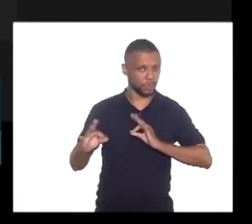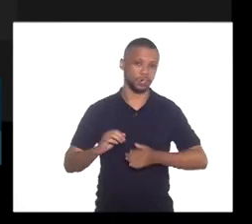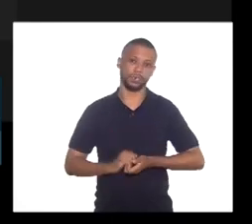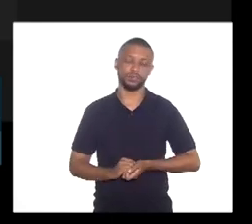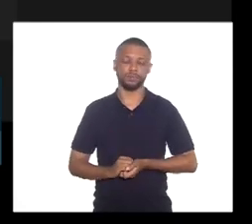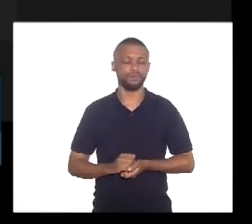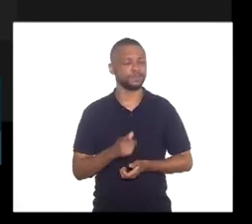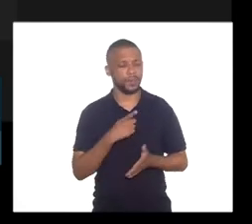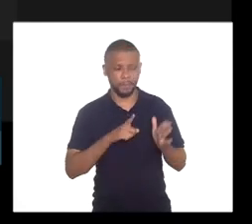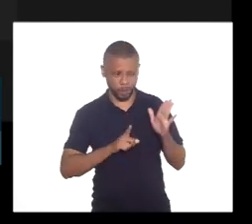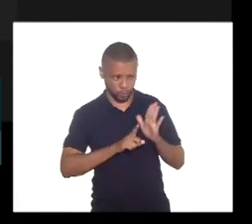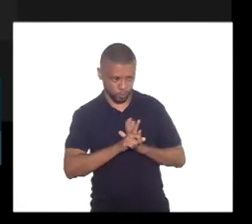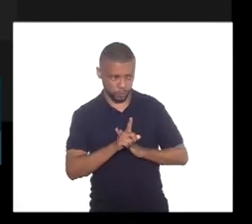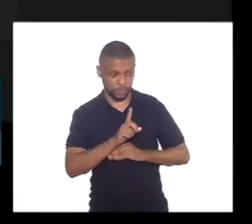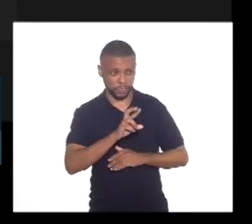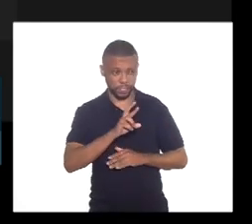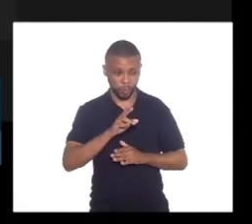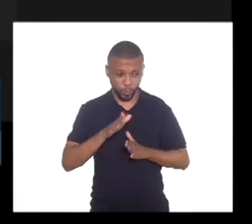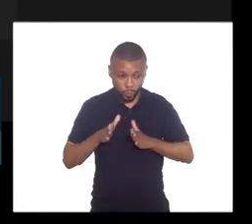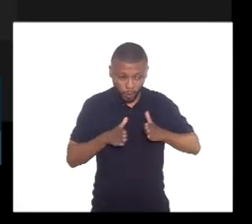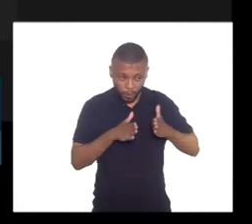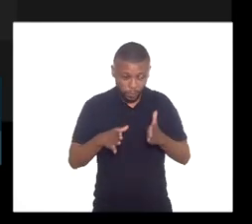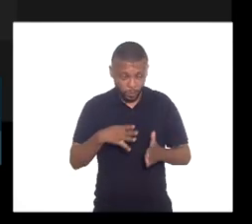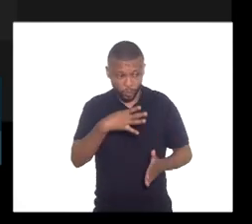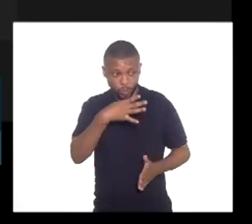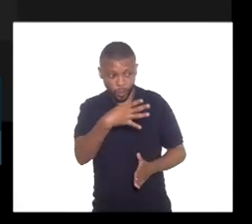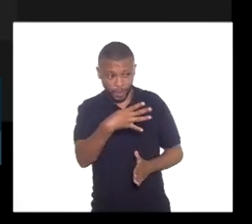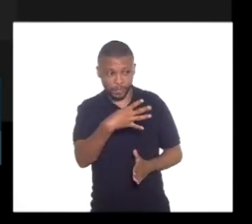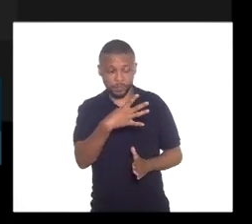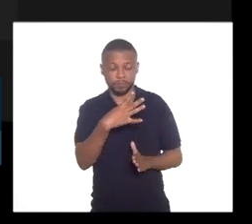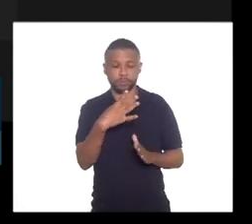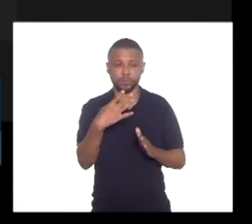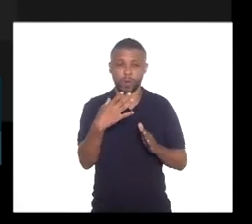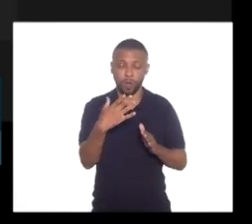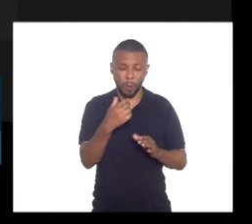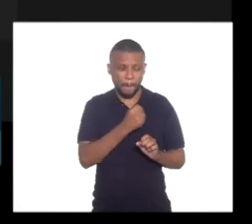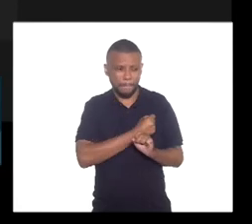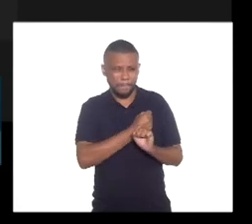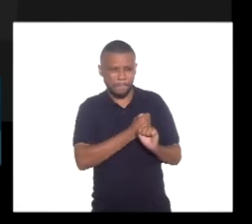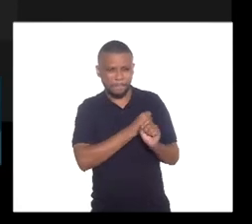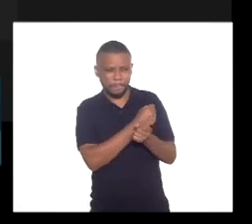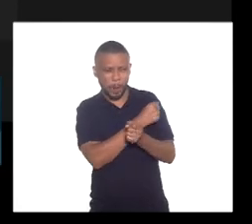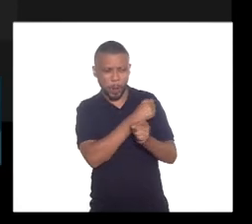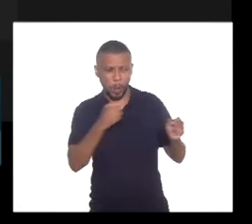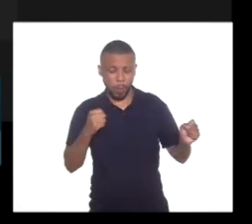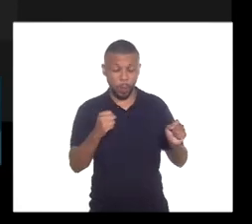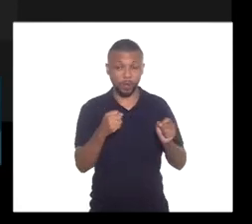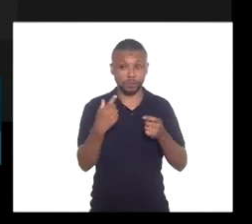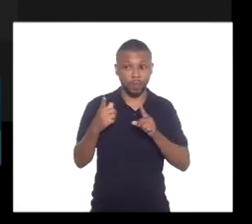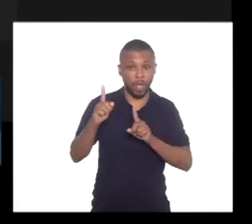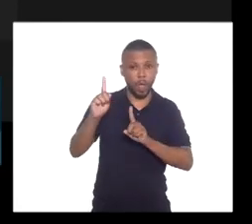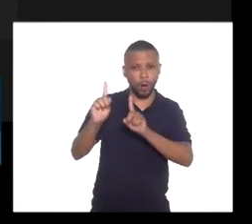Rota 4, de nós trazemos para o Rio, ao invés de perdermos para São Paulo, há quantos anos, Magda?